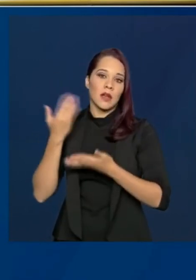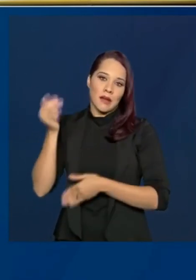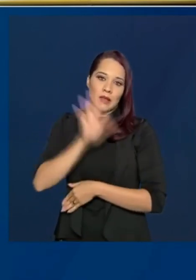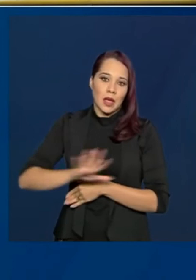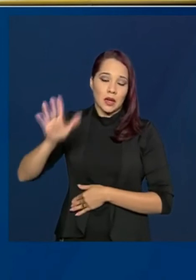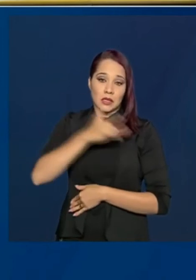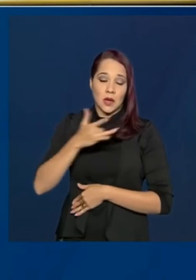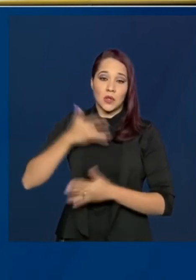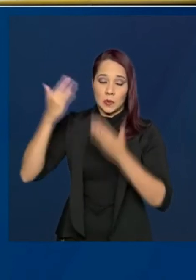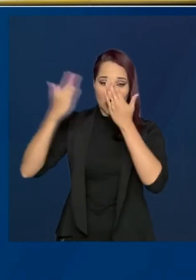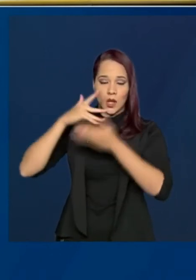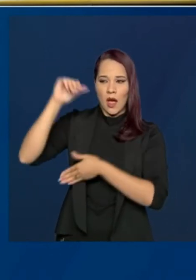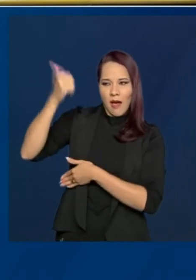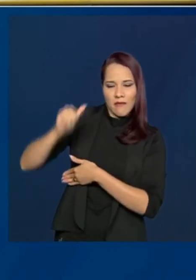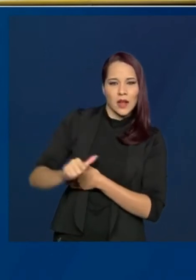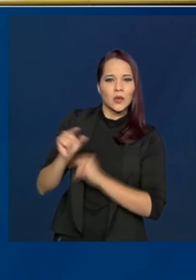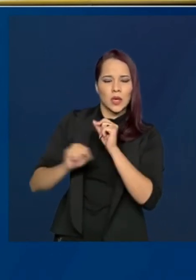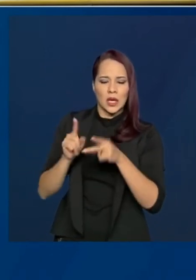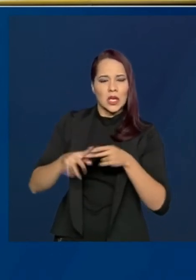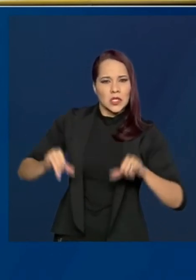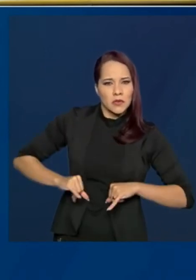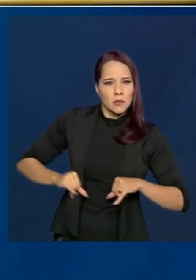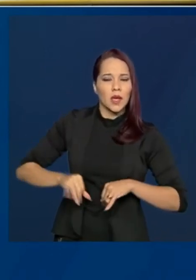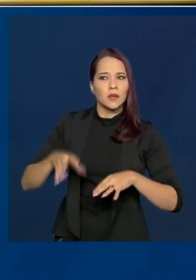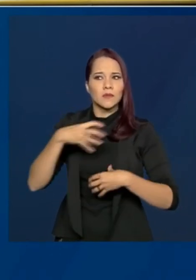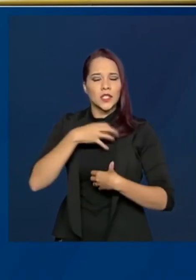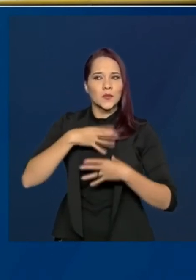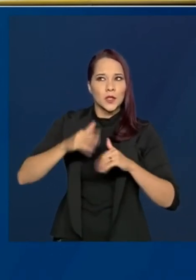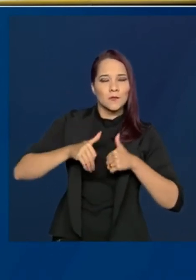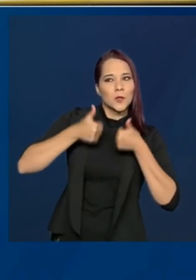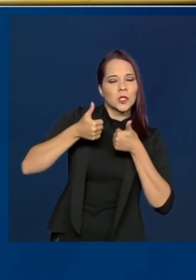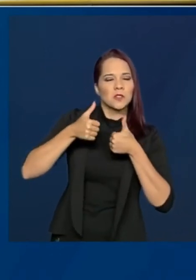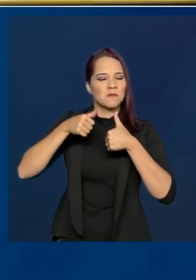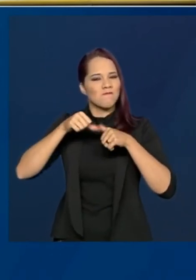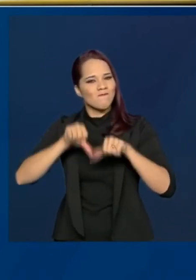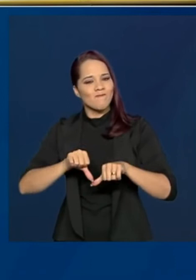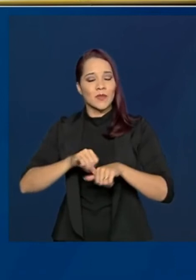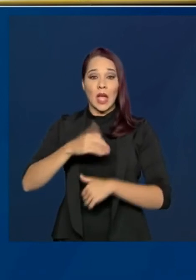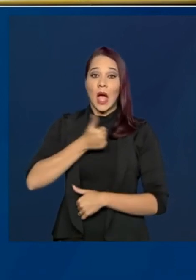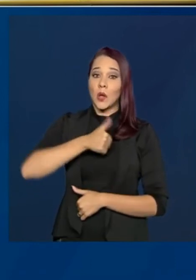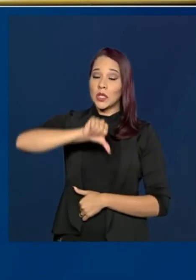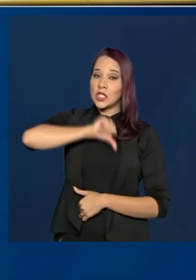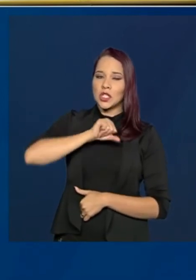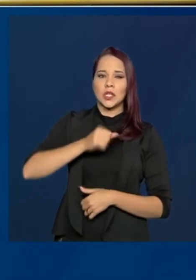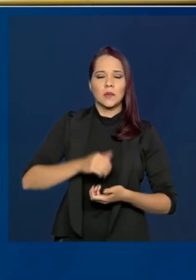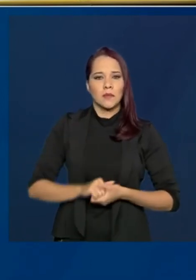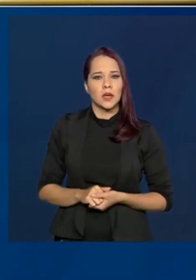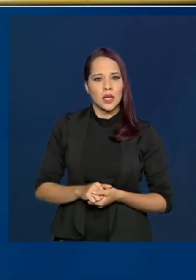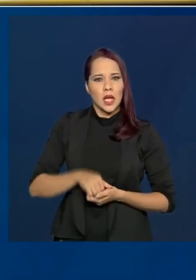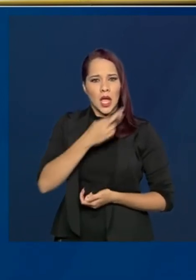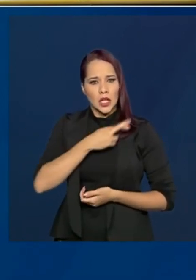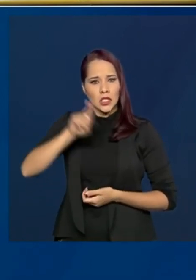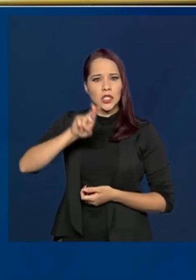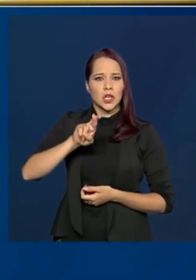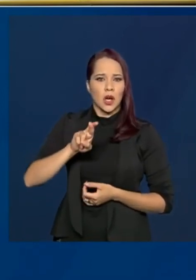saúde psicológica são avaliados sofrimentos, sentimentos positivos e negativos, autoestima, espiritualidade, religião